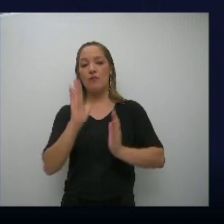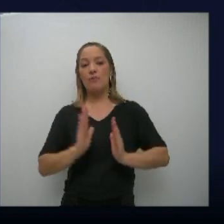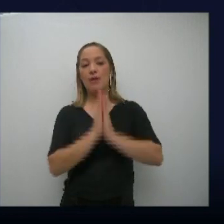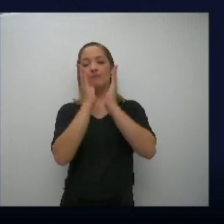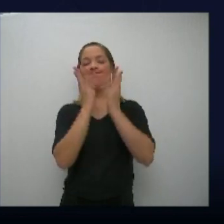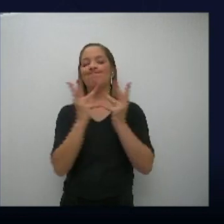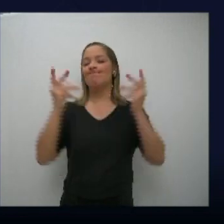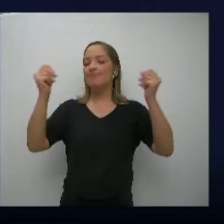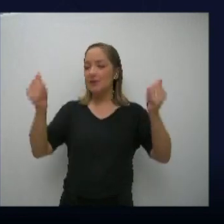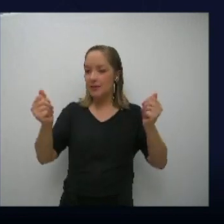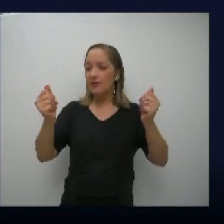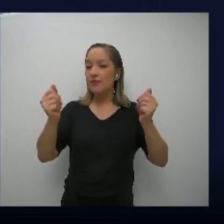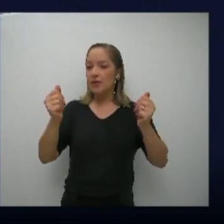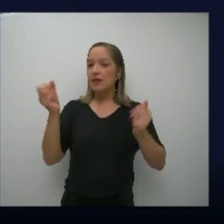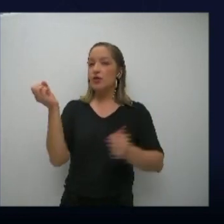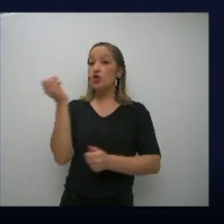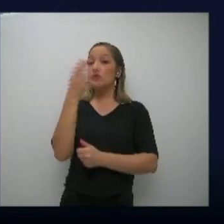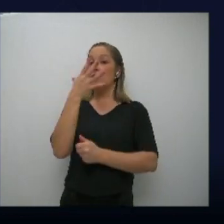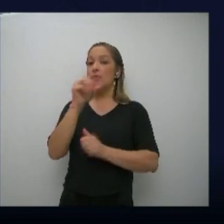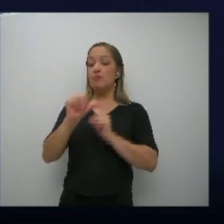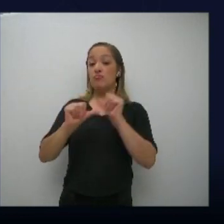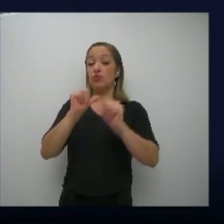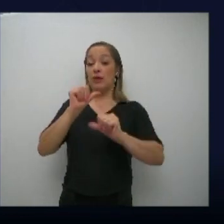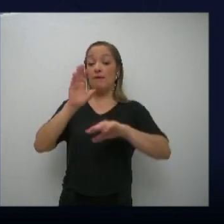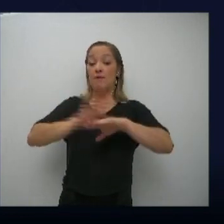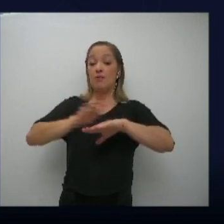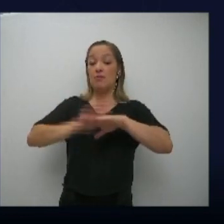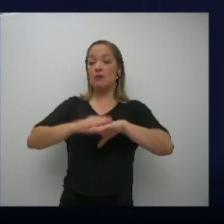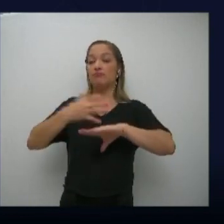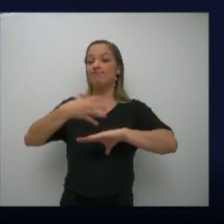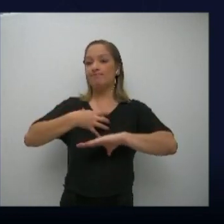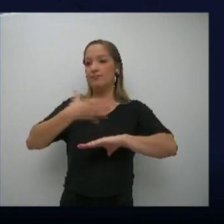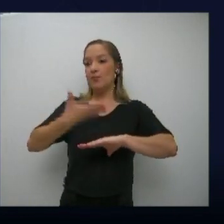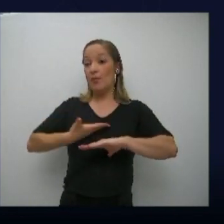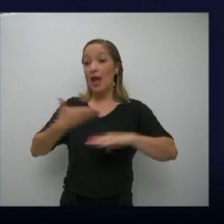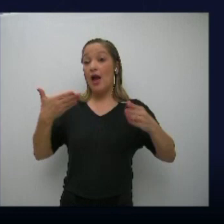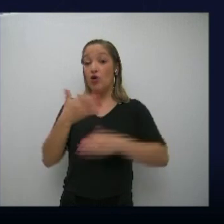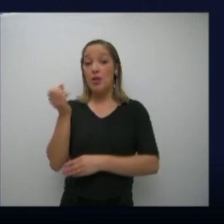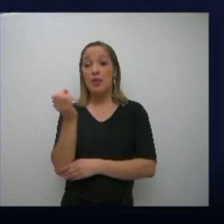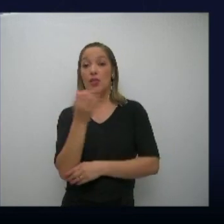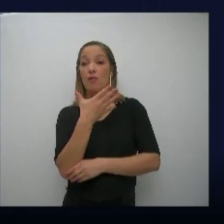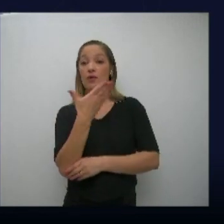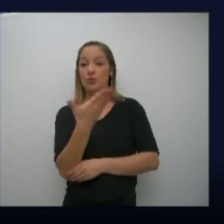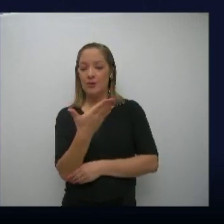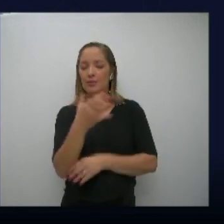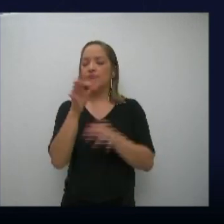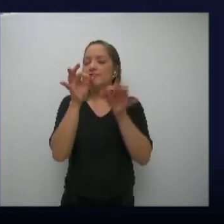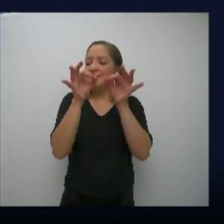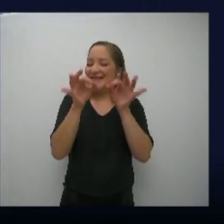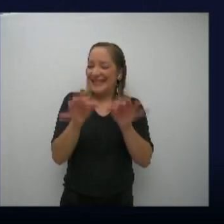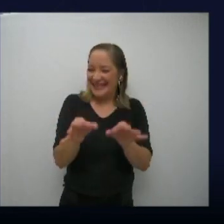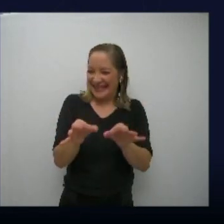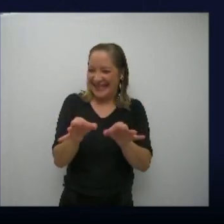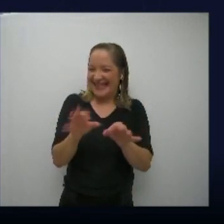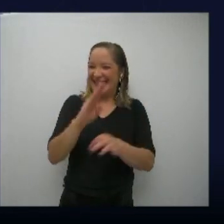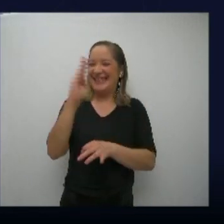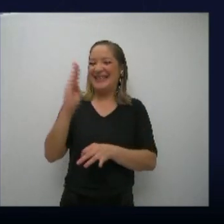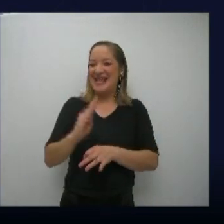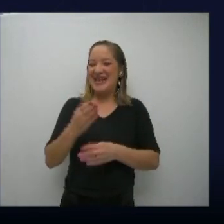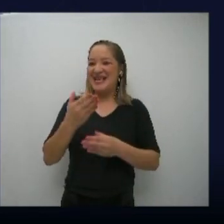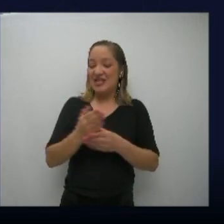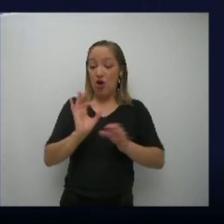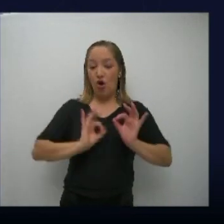citei inovações vão mudar para a gente faz tudo e agora a gente inovação é oficial do Brasil né